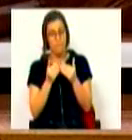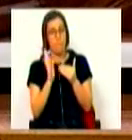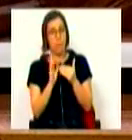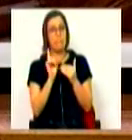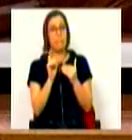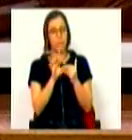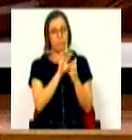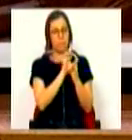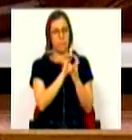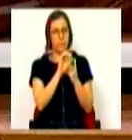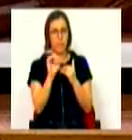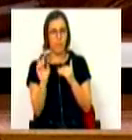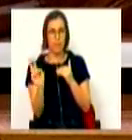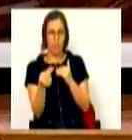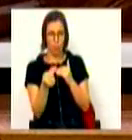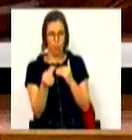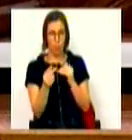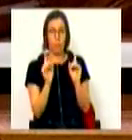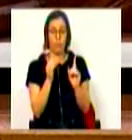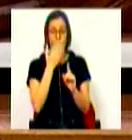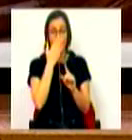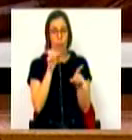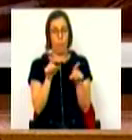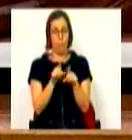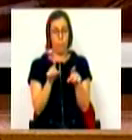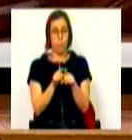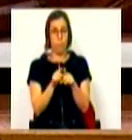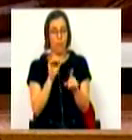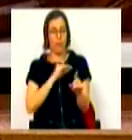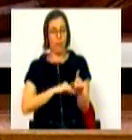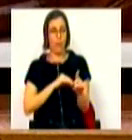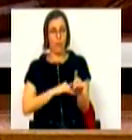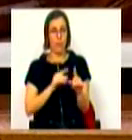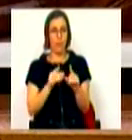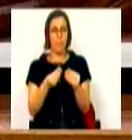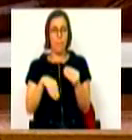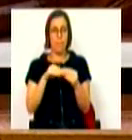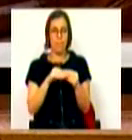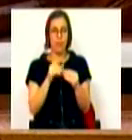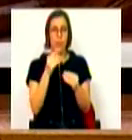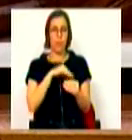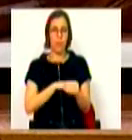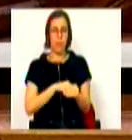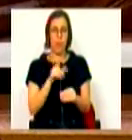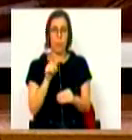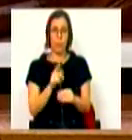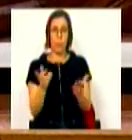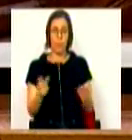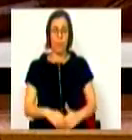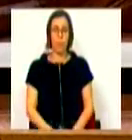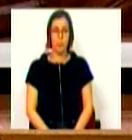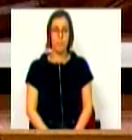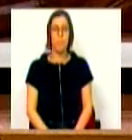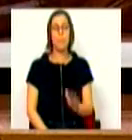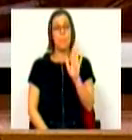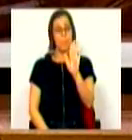de 600 €, como se tivesse passado a receber mais um salário mensal.